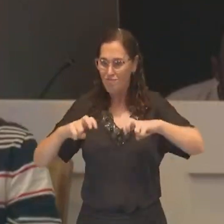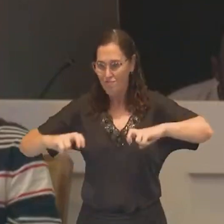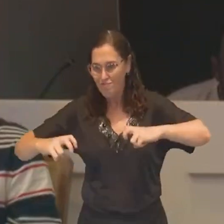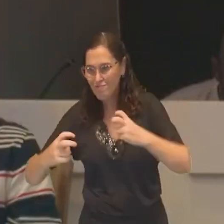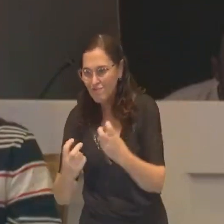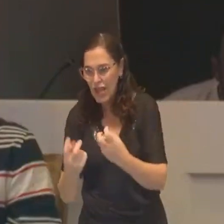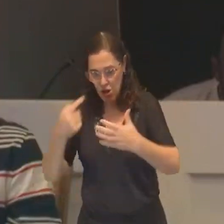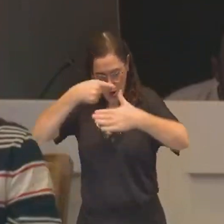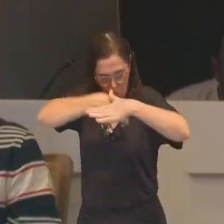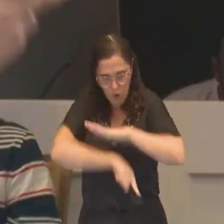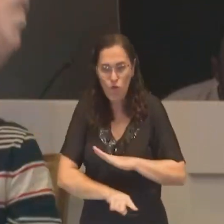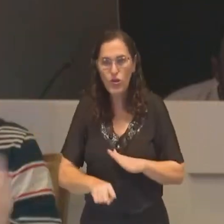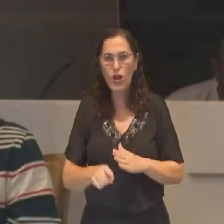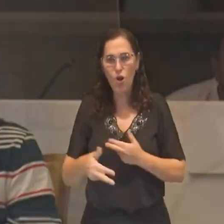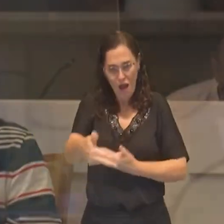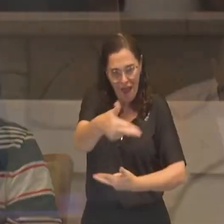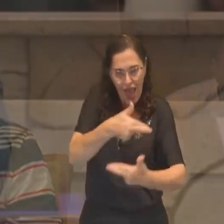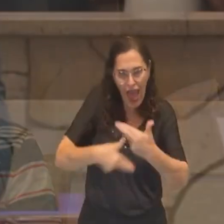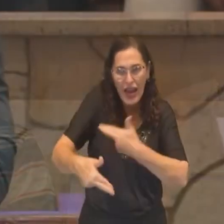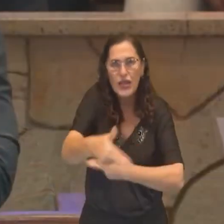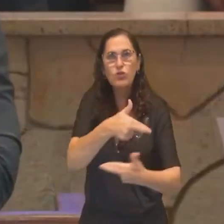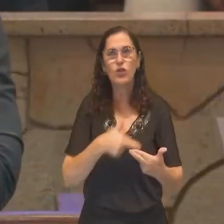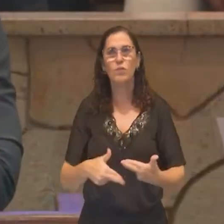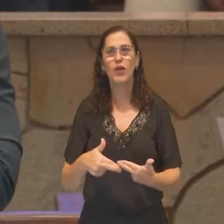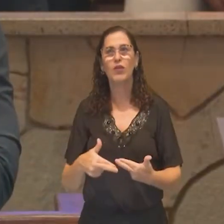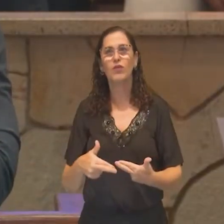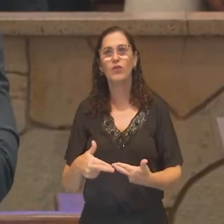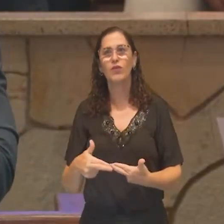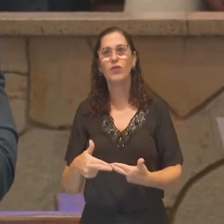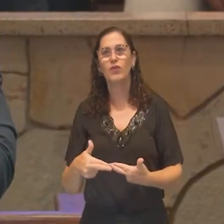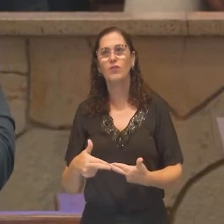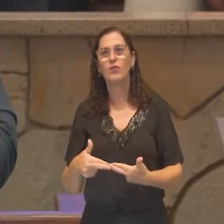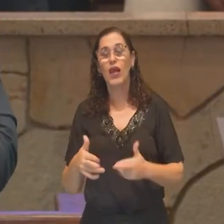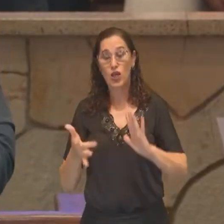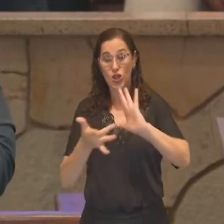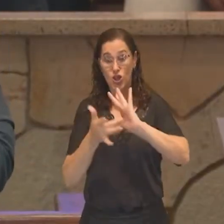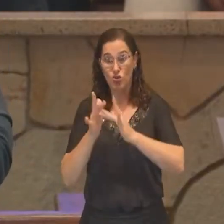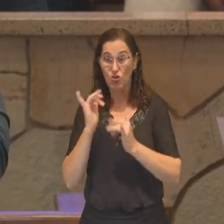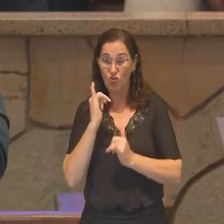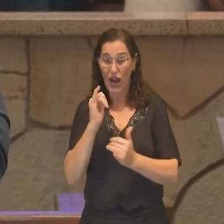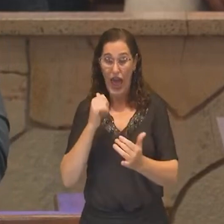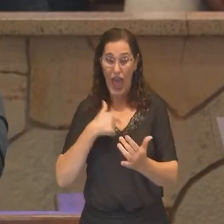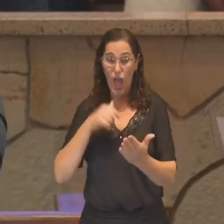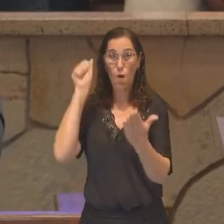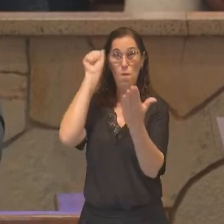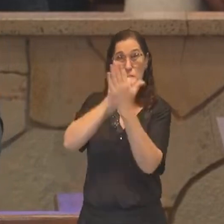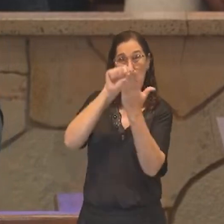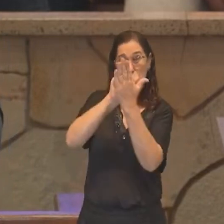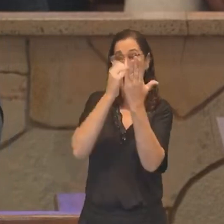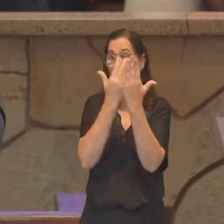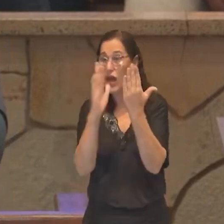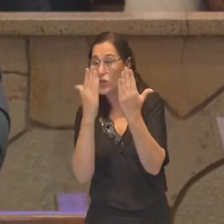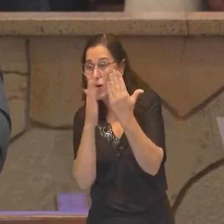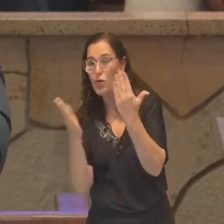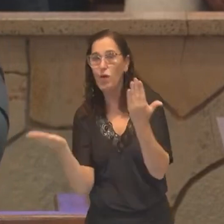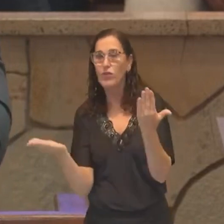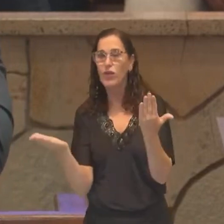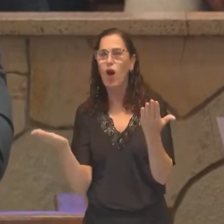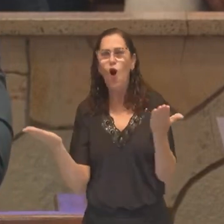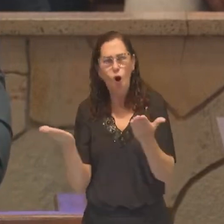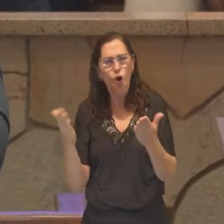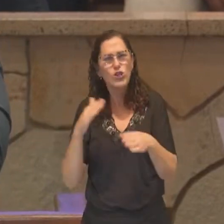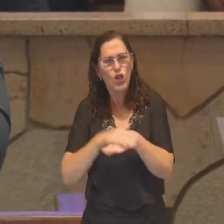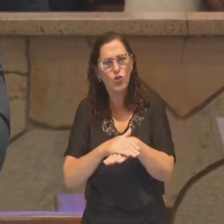quero profundidade, eu quero relacionamento. Eis que estou à porta e bato, e certamente nessa noite